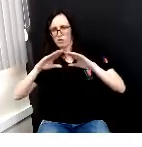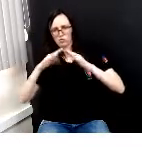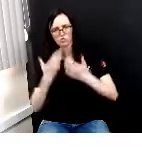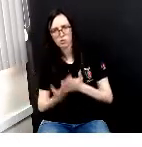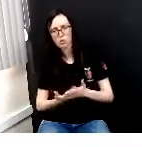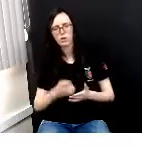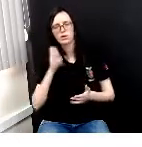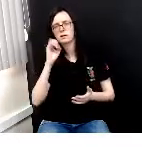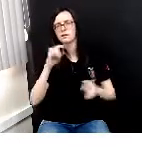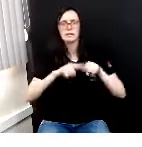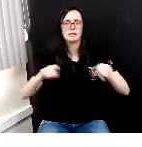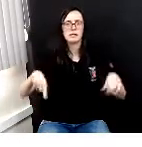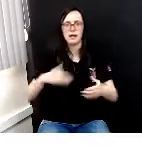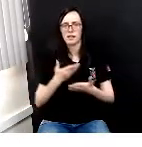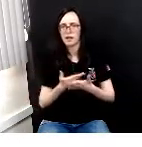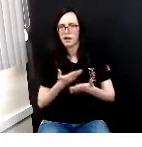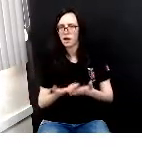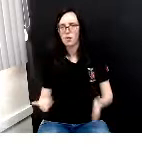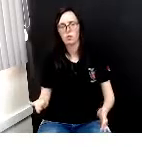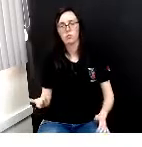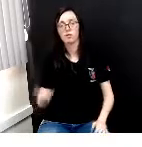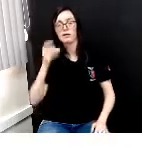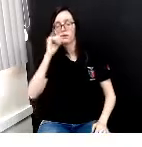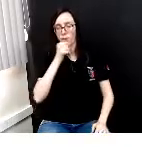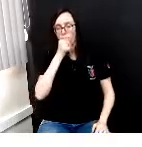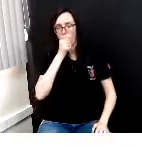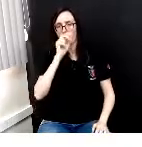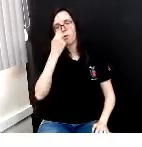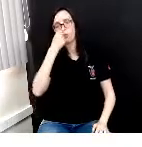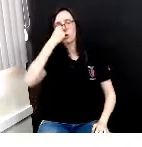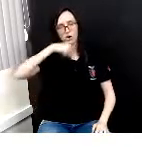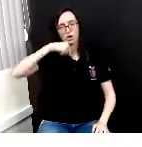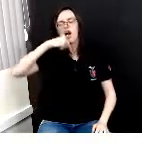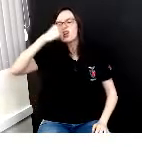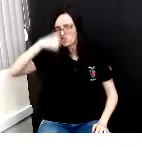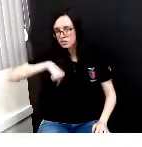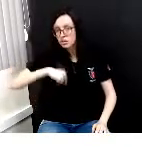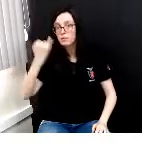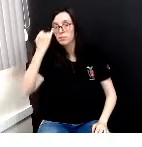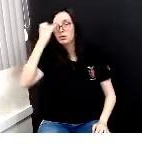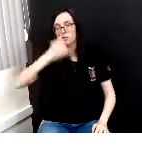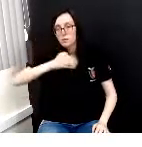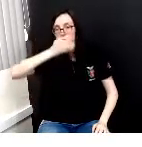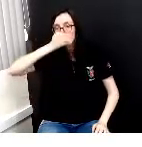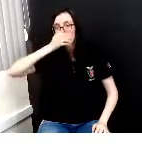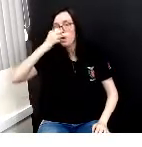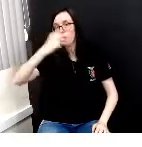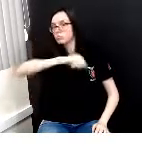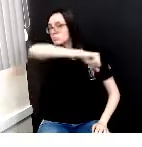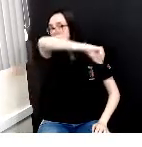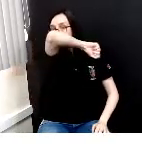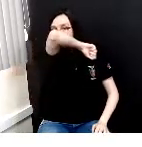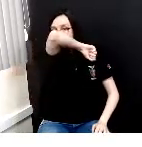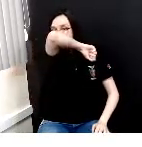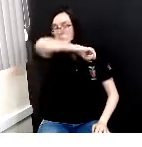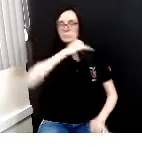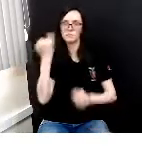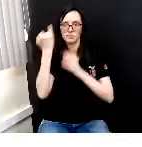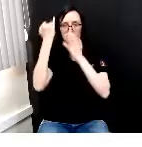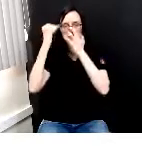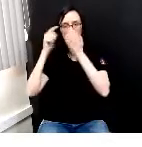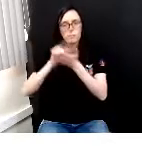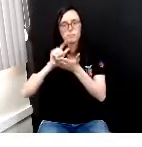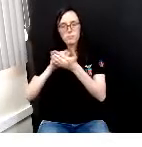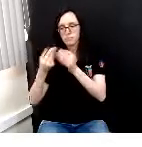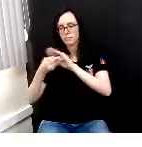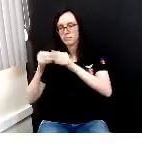nas salas de aula. Quando tossir ou espirrar, cubra a boca com a dobra do braço ou use um lenço